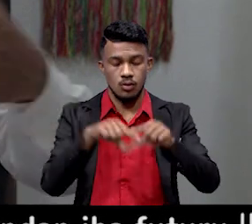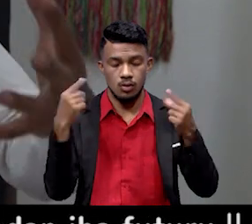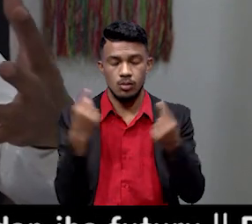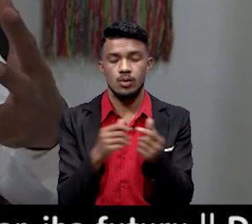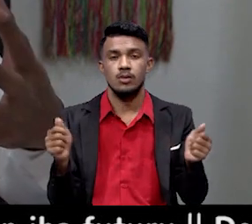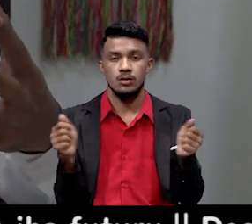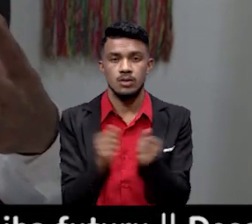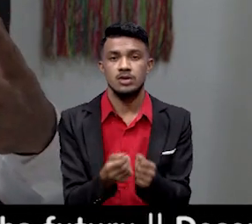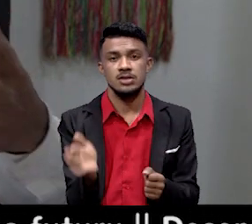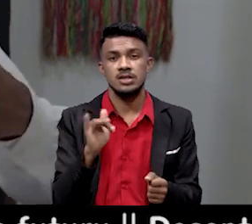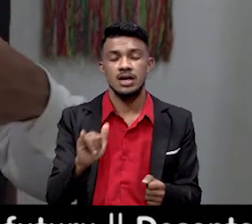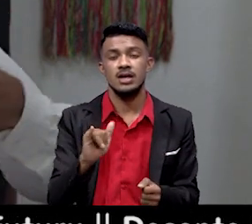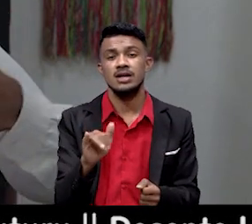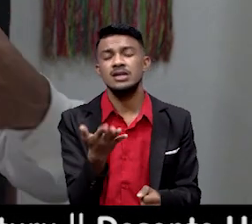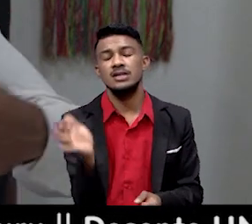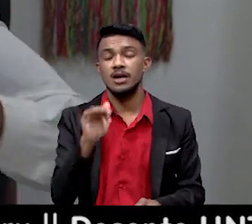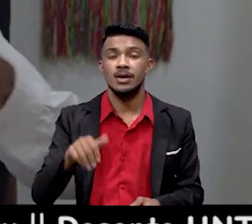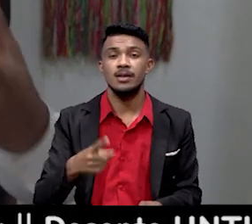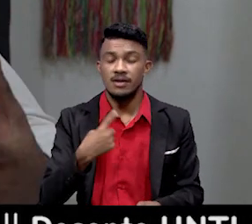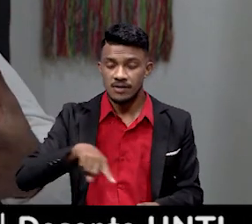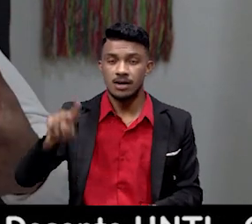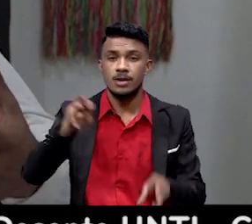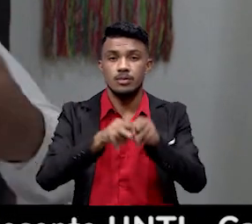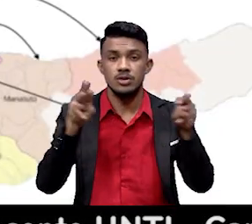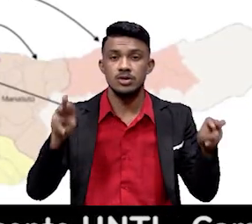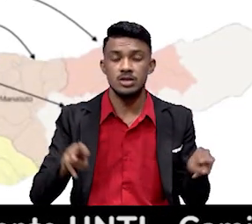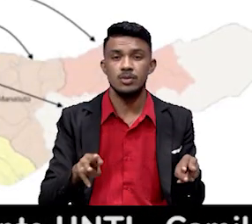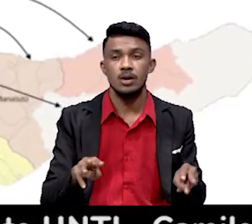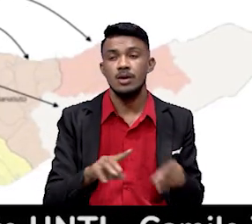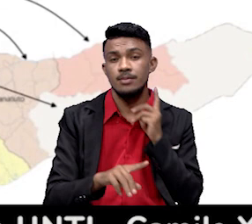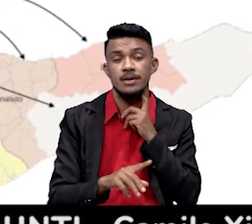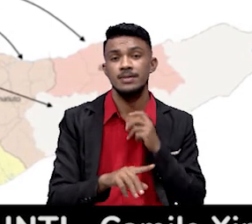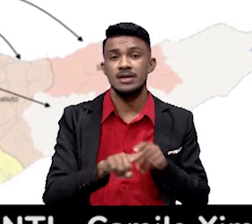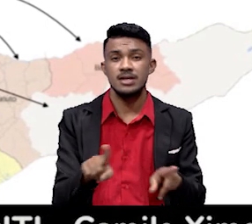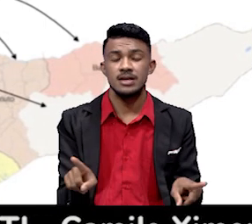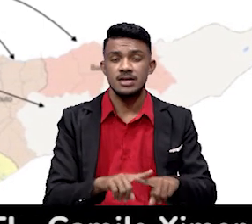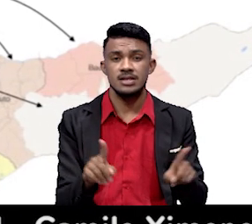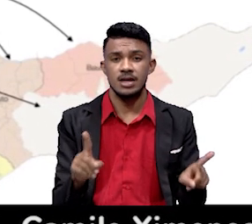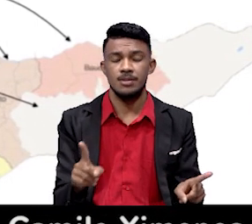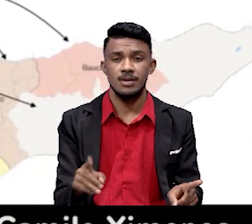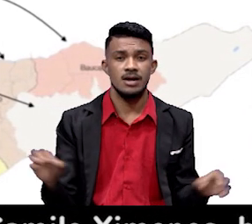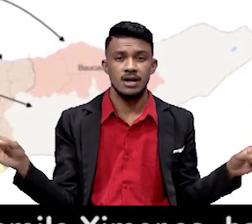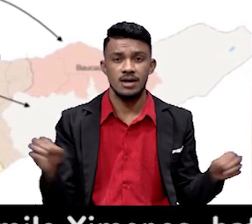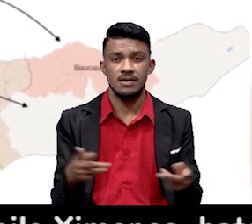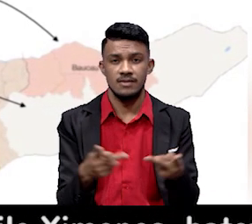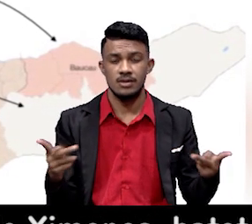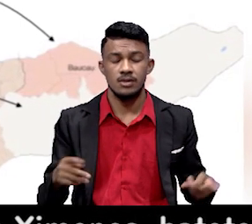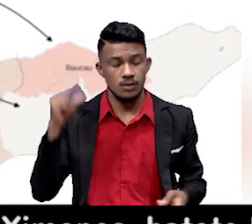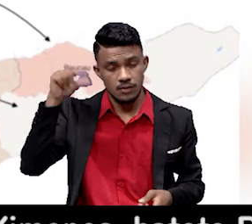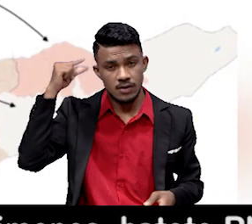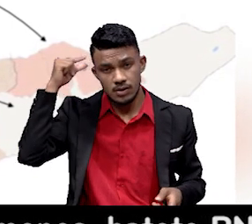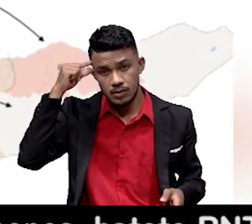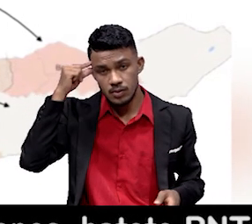nebe ma catfilava município, e Sira nebe ma como lá ia fatin, o fatin ia dili, mas na fatin risco, o governo continua a buscar